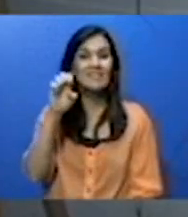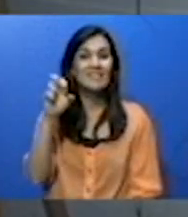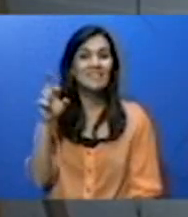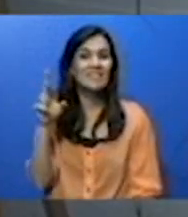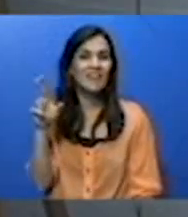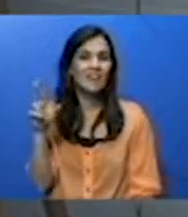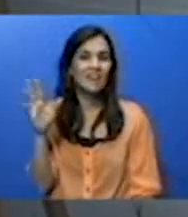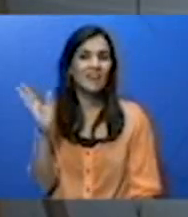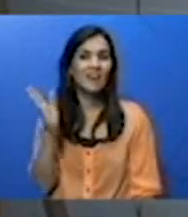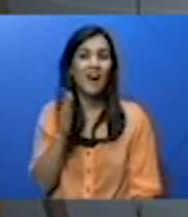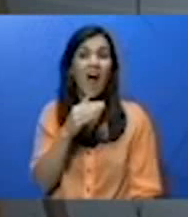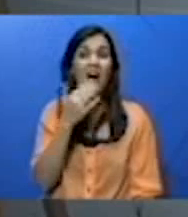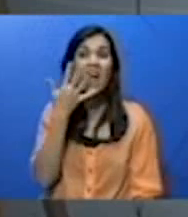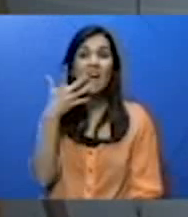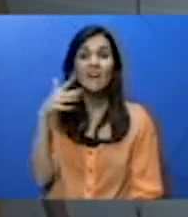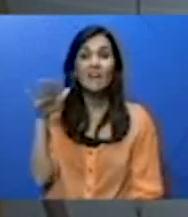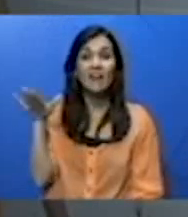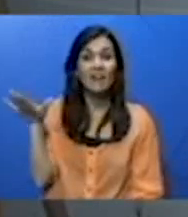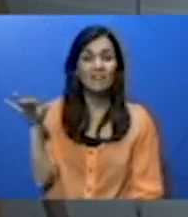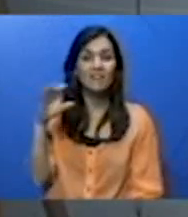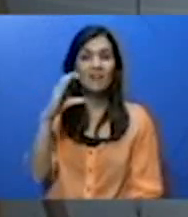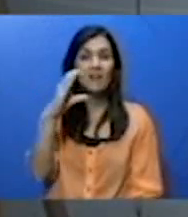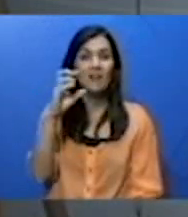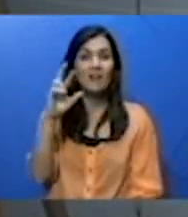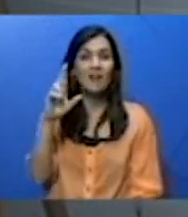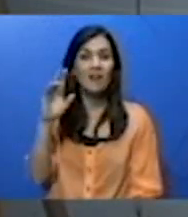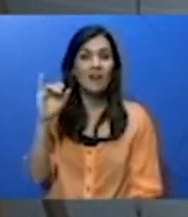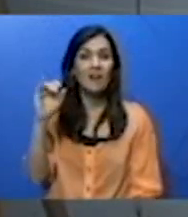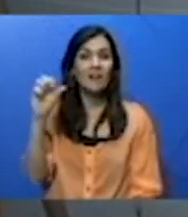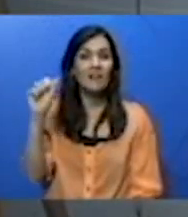Ser criança.